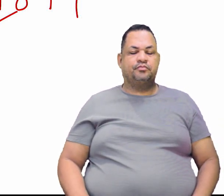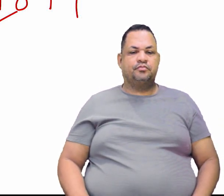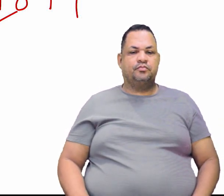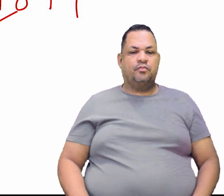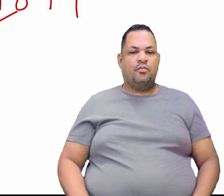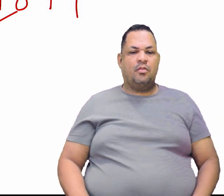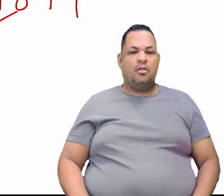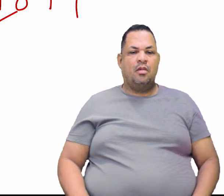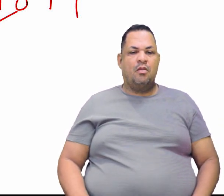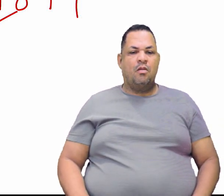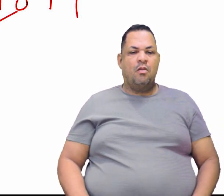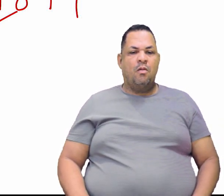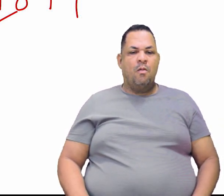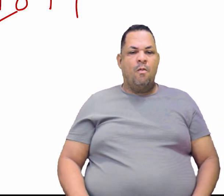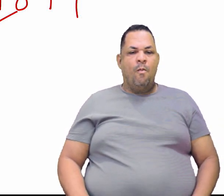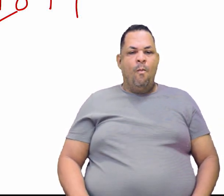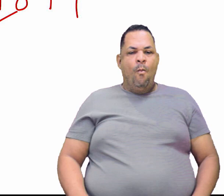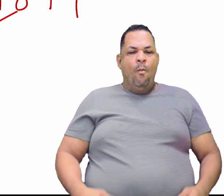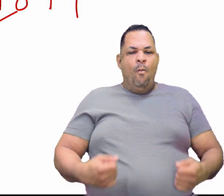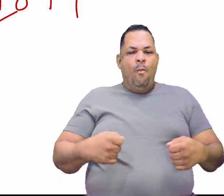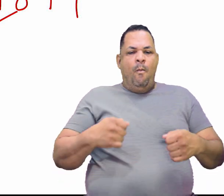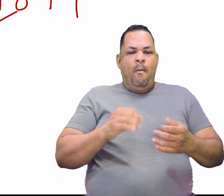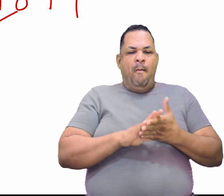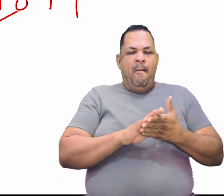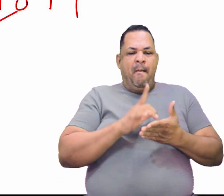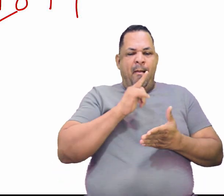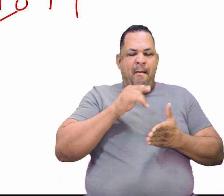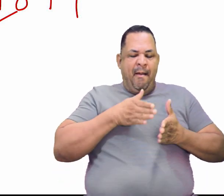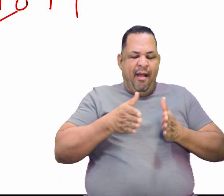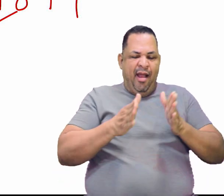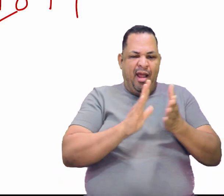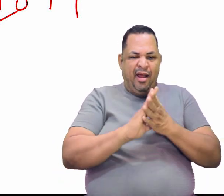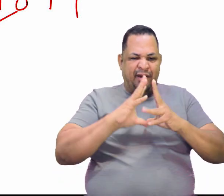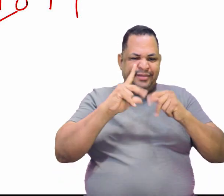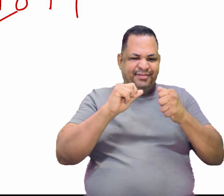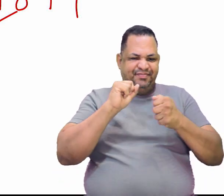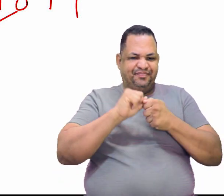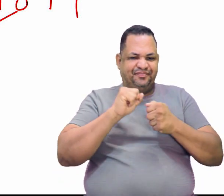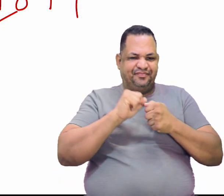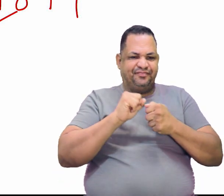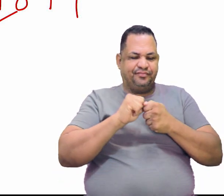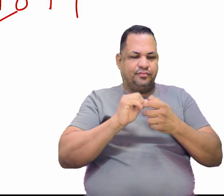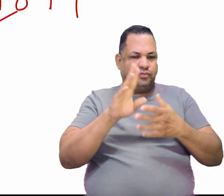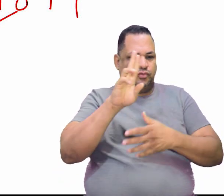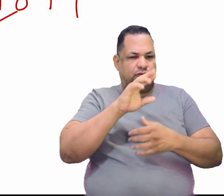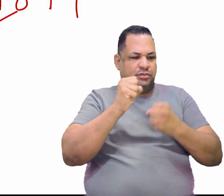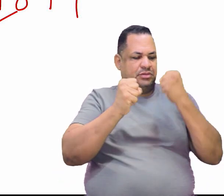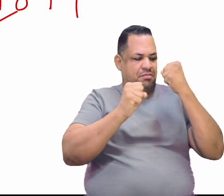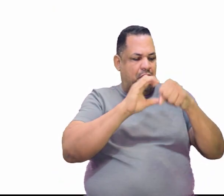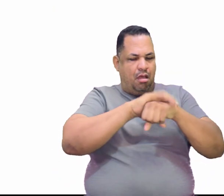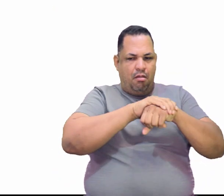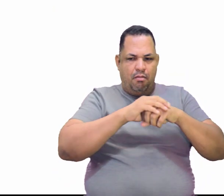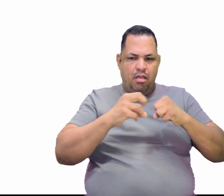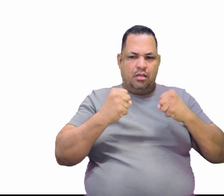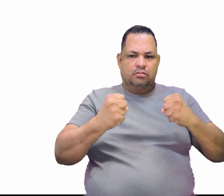Possivelmente em um local, um riacho. Tudo era feito no braço. Na mão